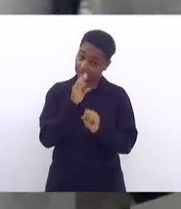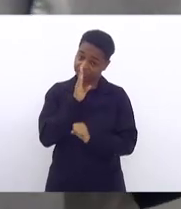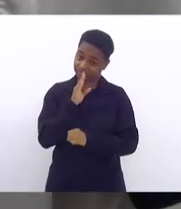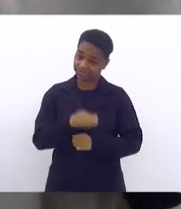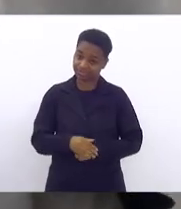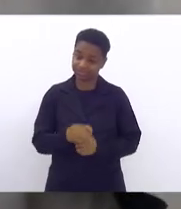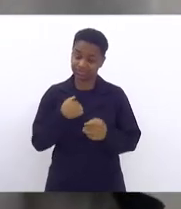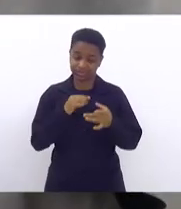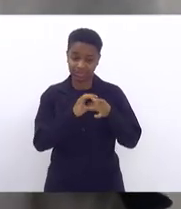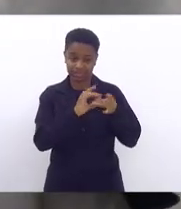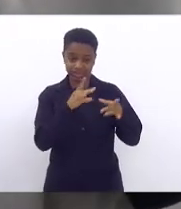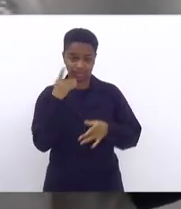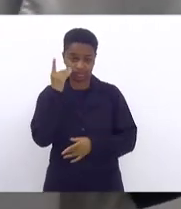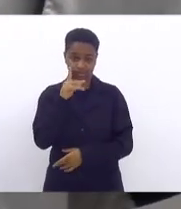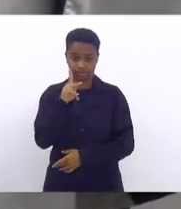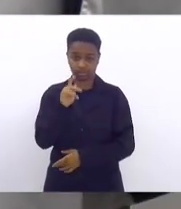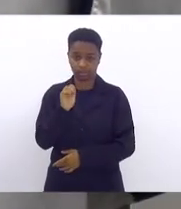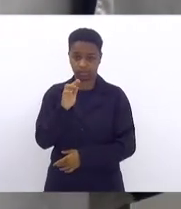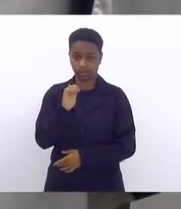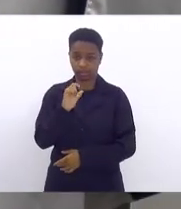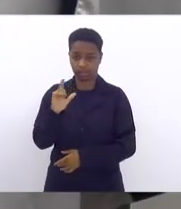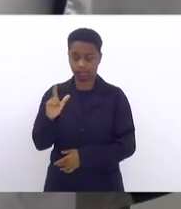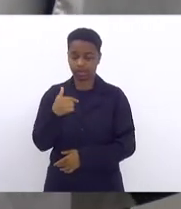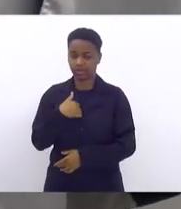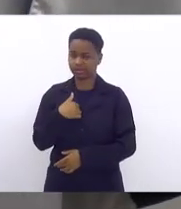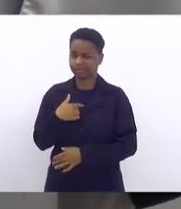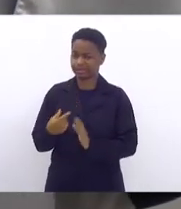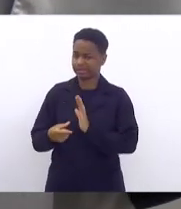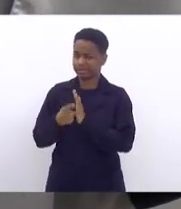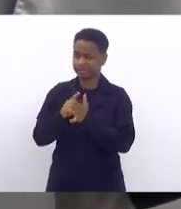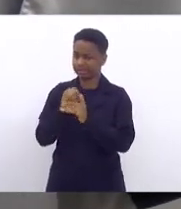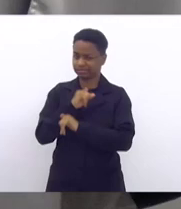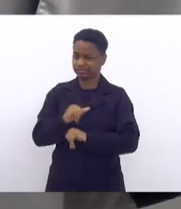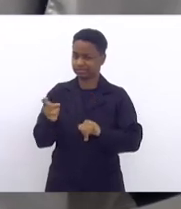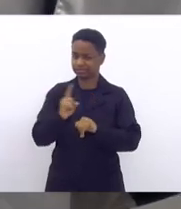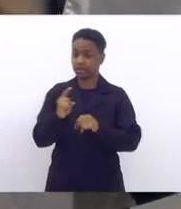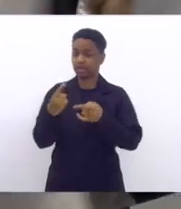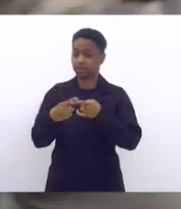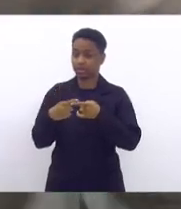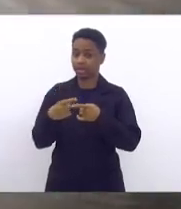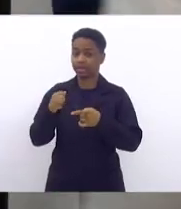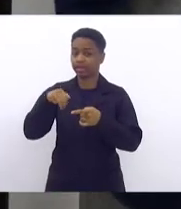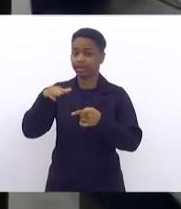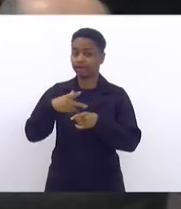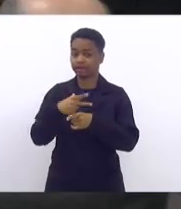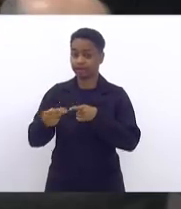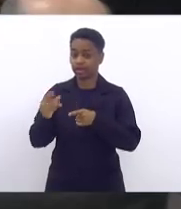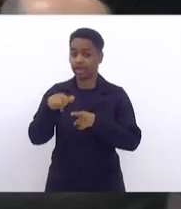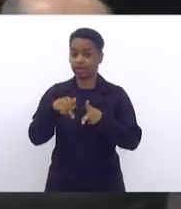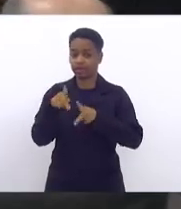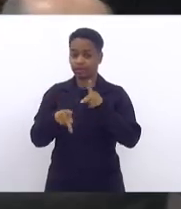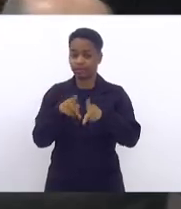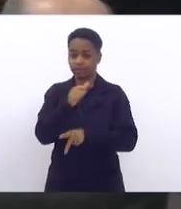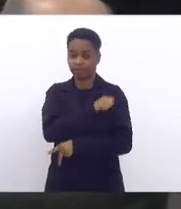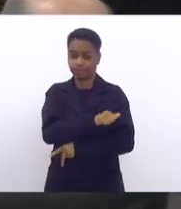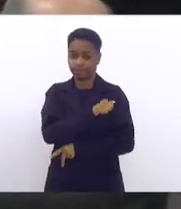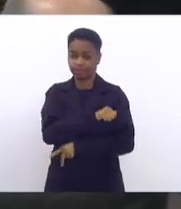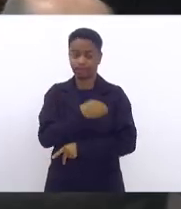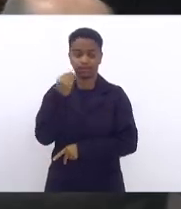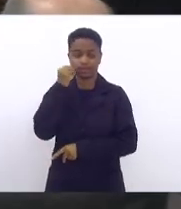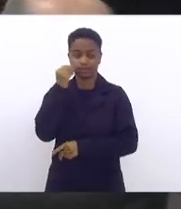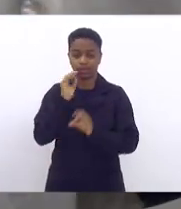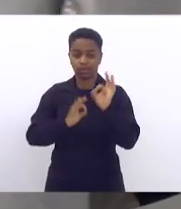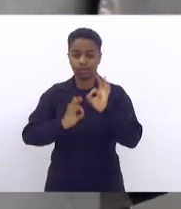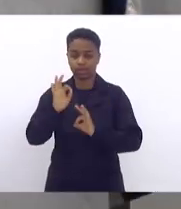deputado Pobel, que ele vai dar a informação do que avançou. Eu não vou me antecipar, porque quem vai ganhar vai ser a população do Estado do Rio de Janeiro e vocês vão saber mais tarde. Tentar regulamentar essa